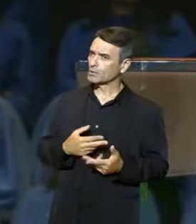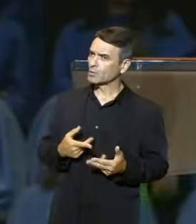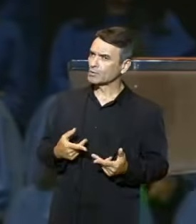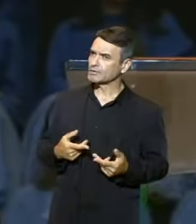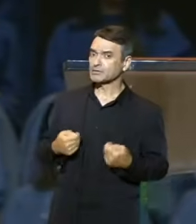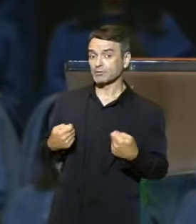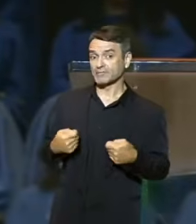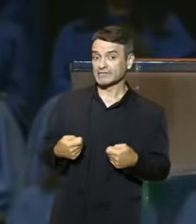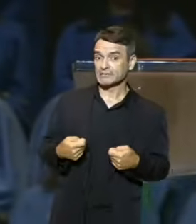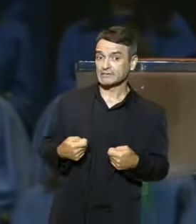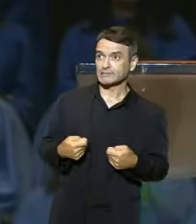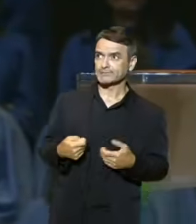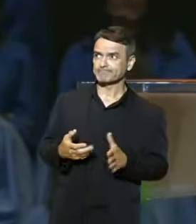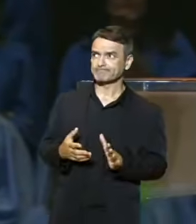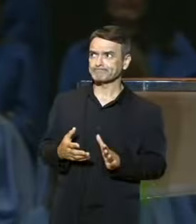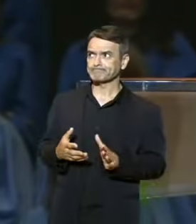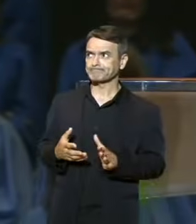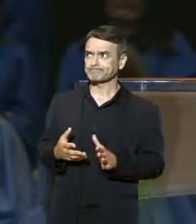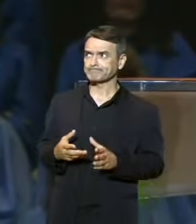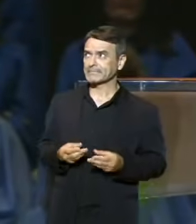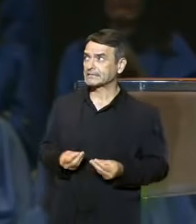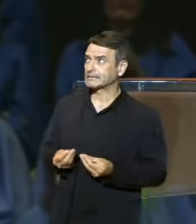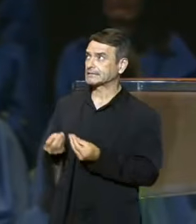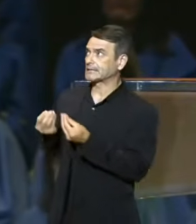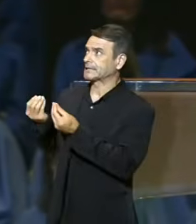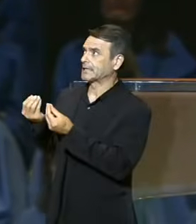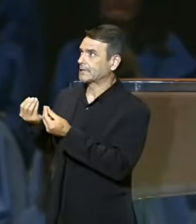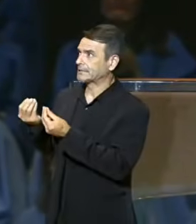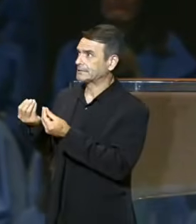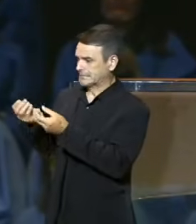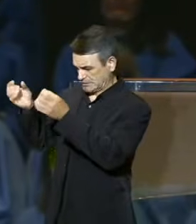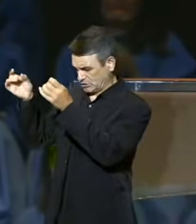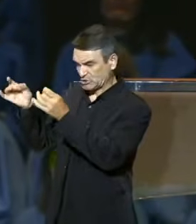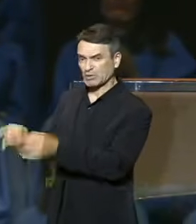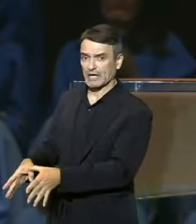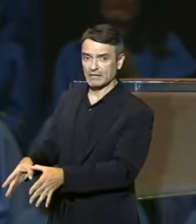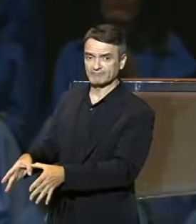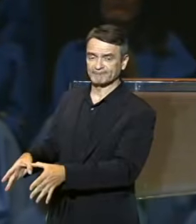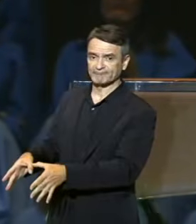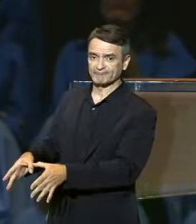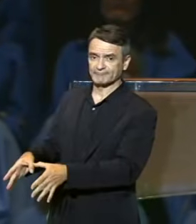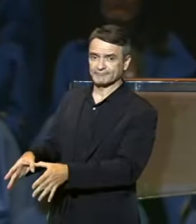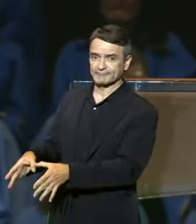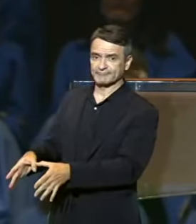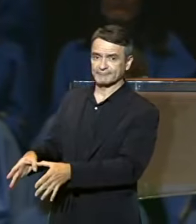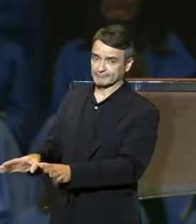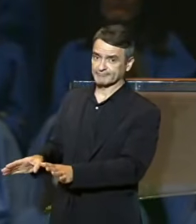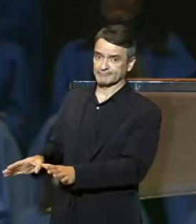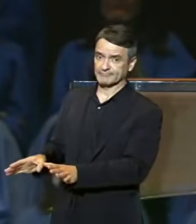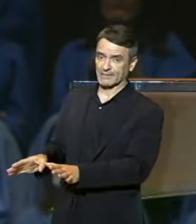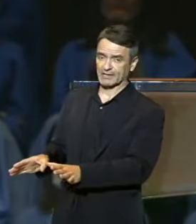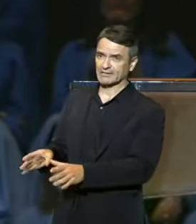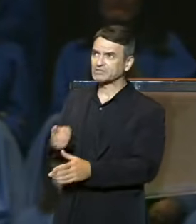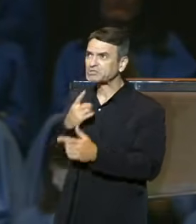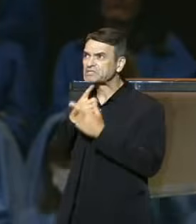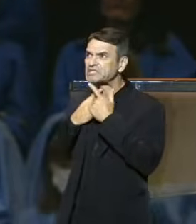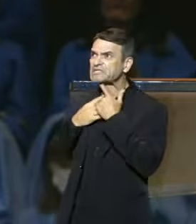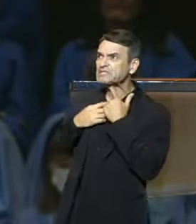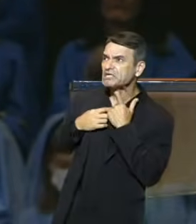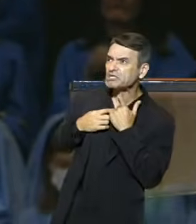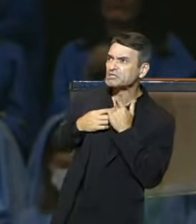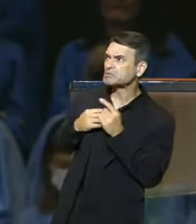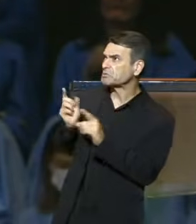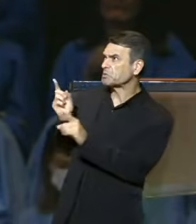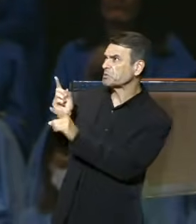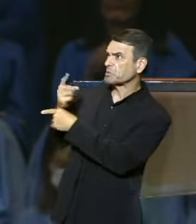neste culto e nesse lugar os desejos da nossa vida que são contrários ao plano e à vontade